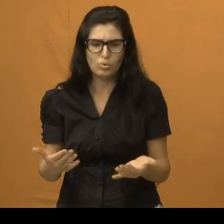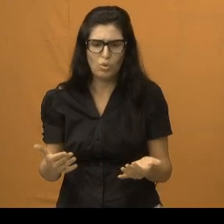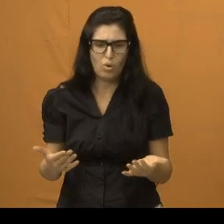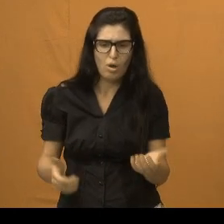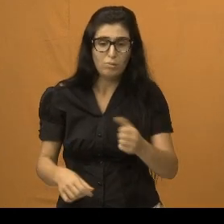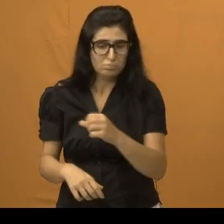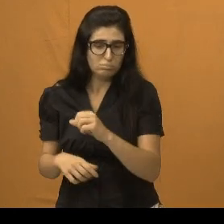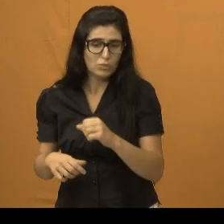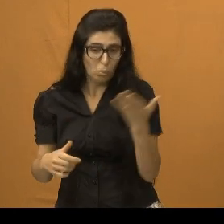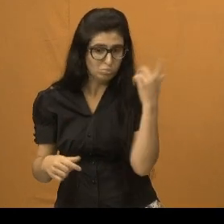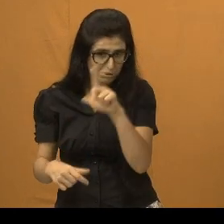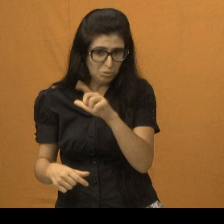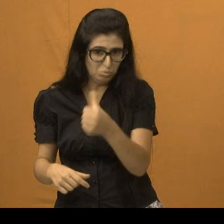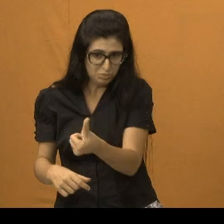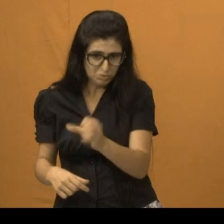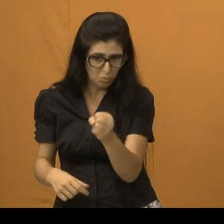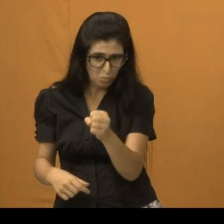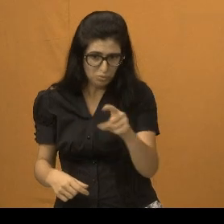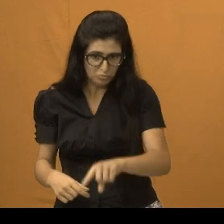68,64%.